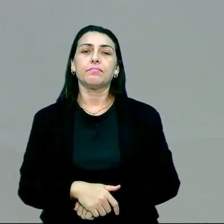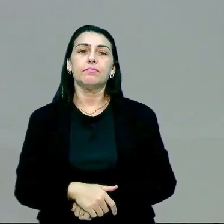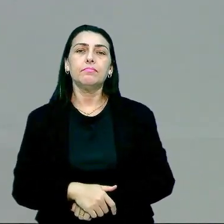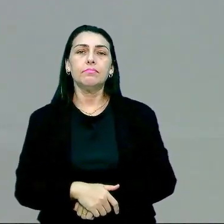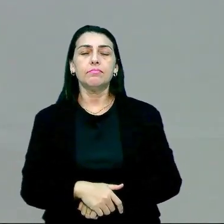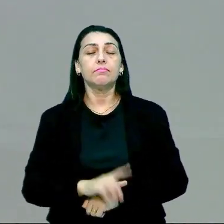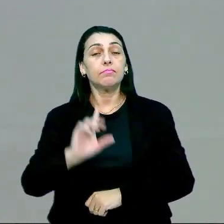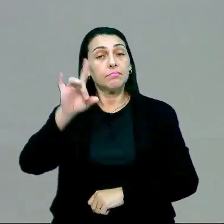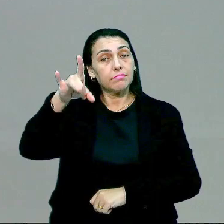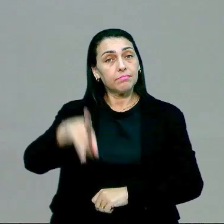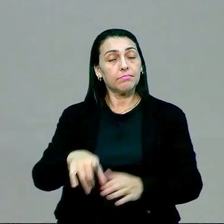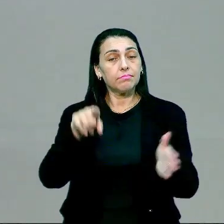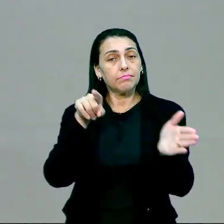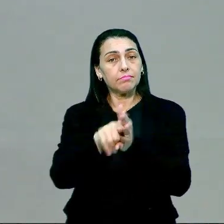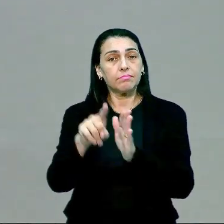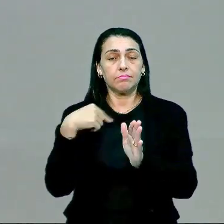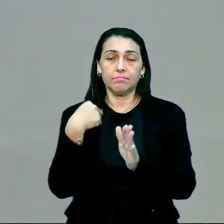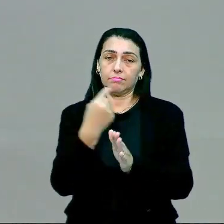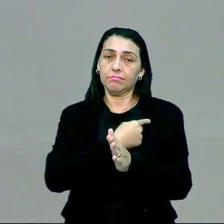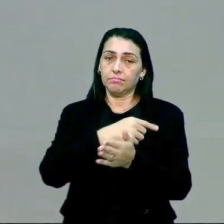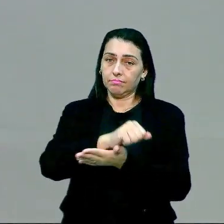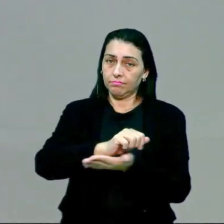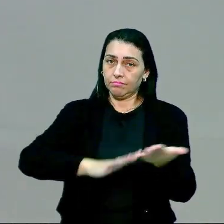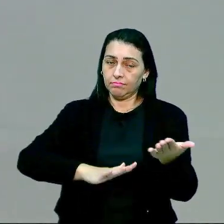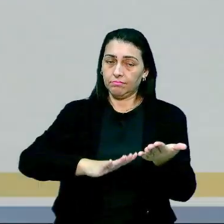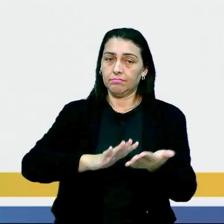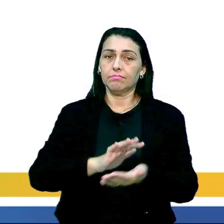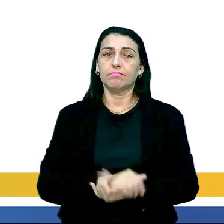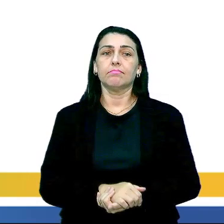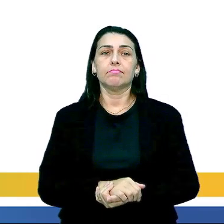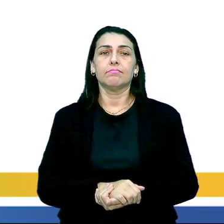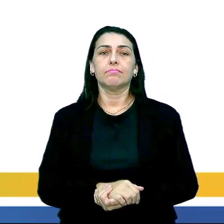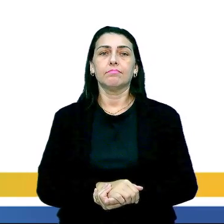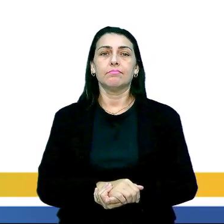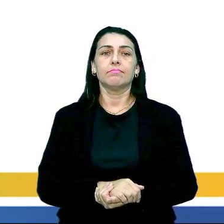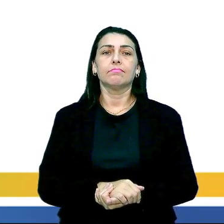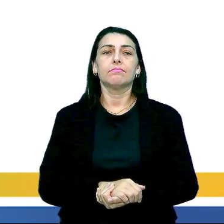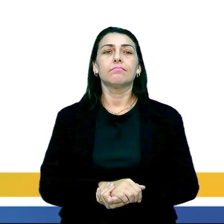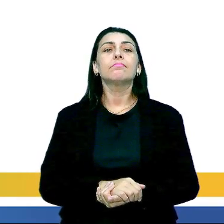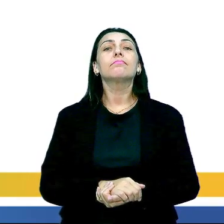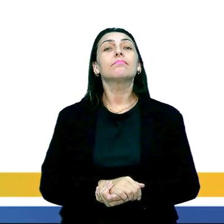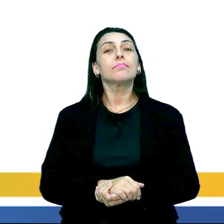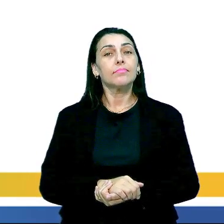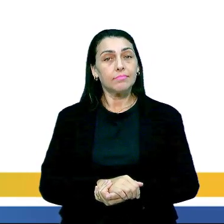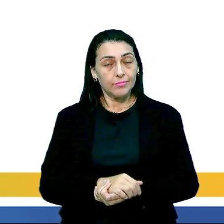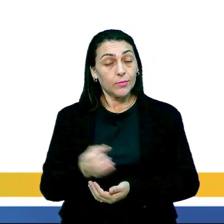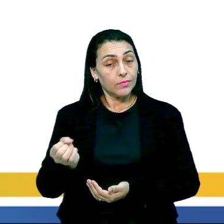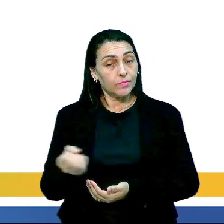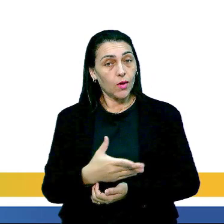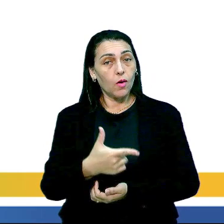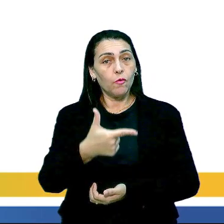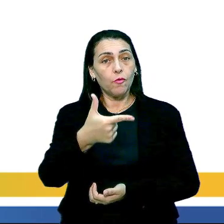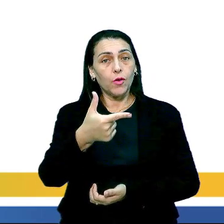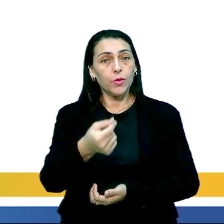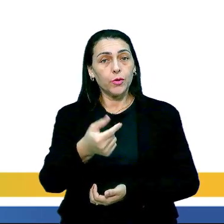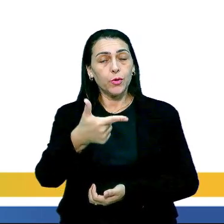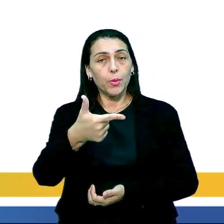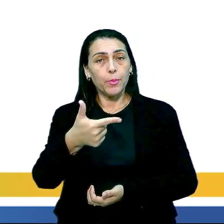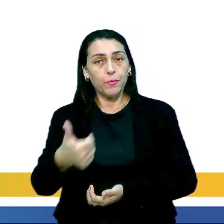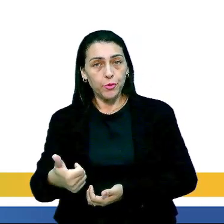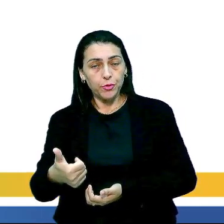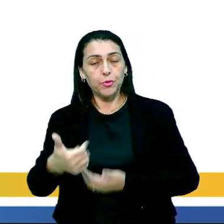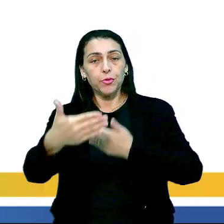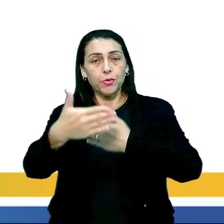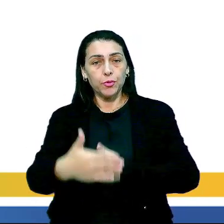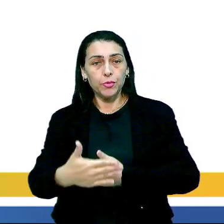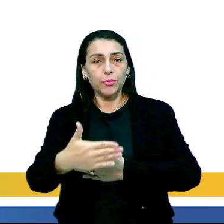avançar para a última questão do nosso Exercitando, questão essa mais recente, esteve no Enem